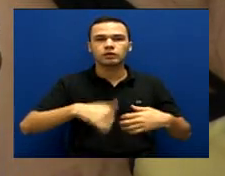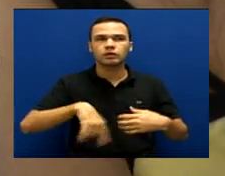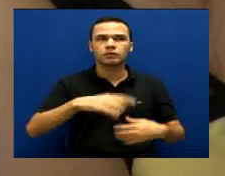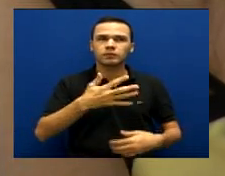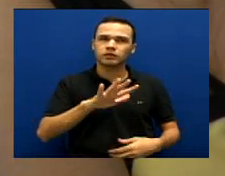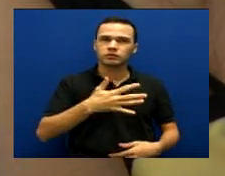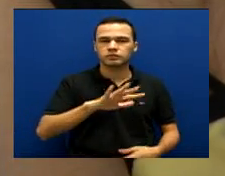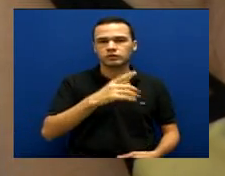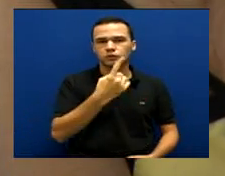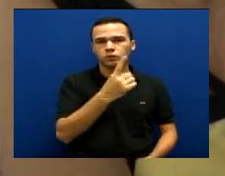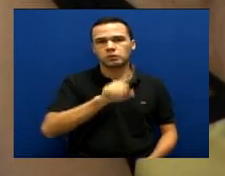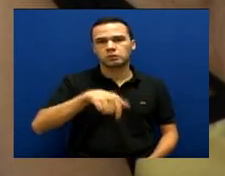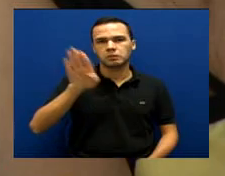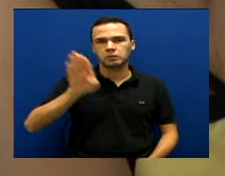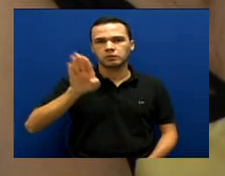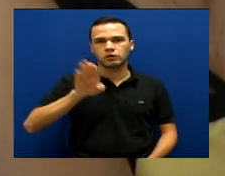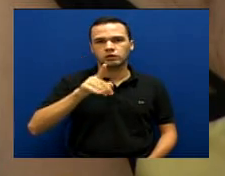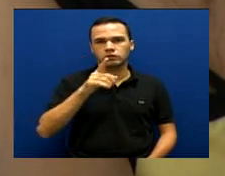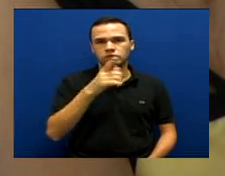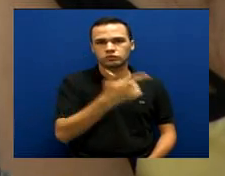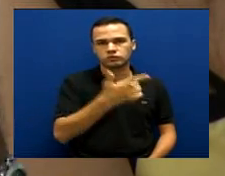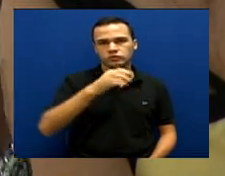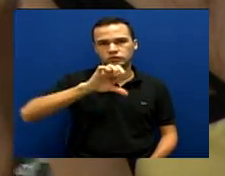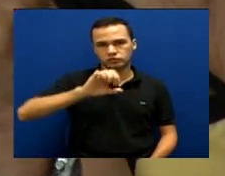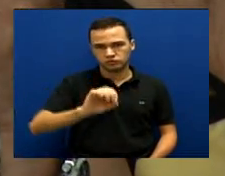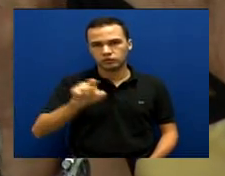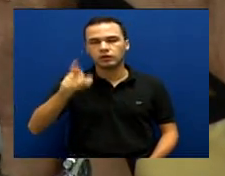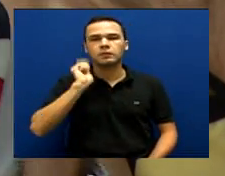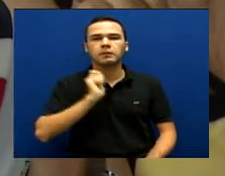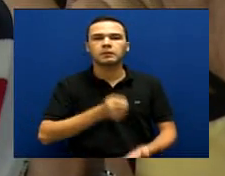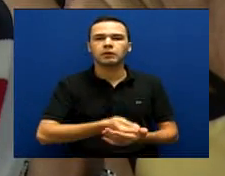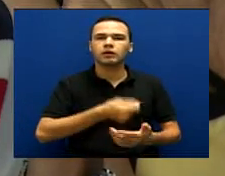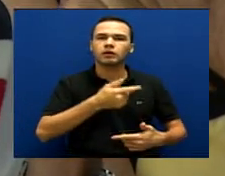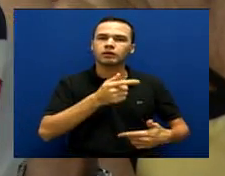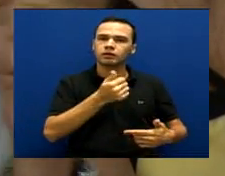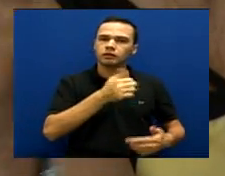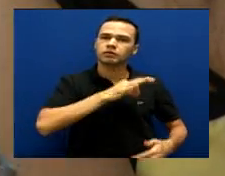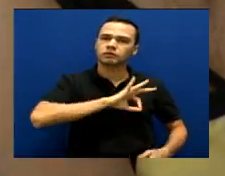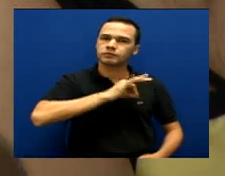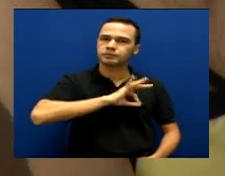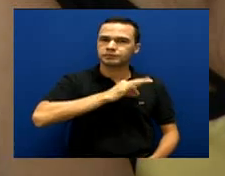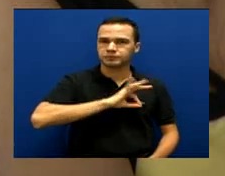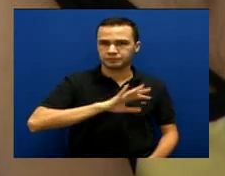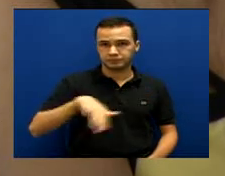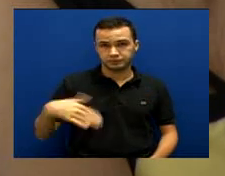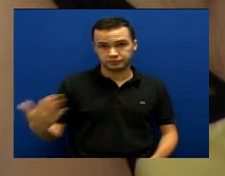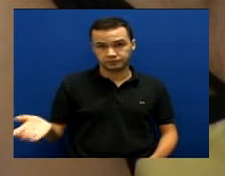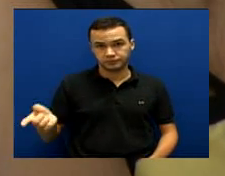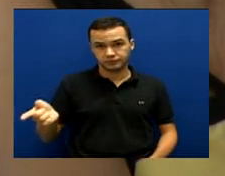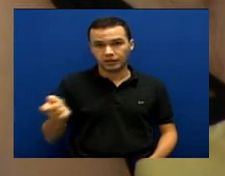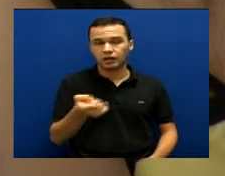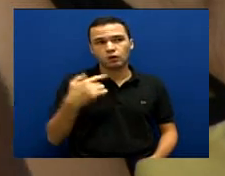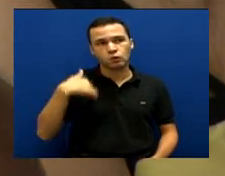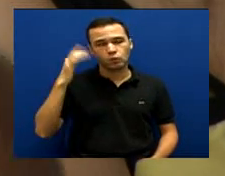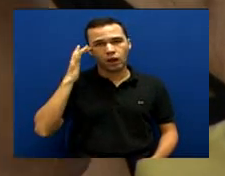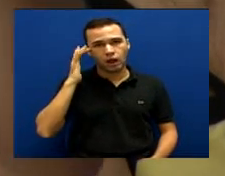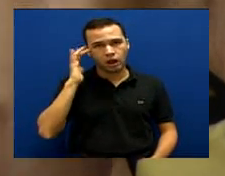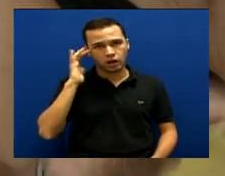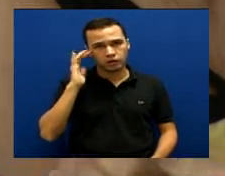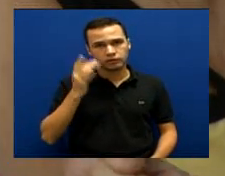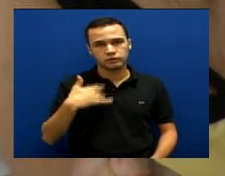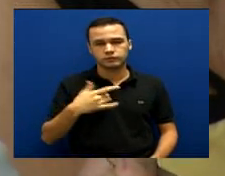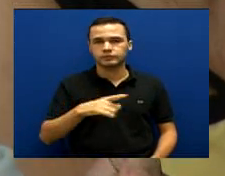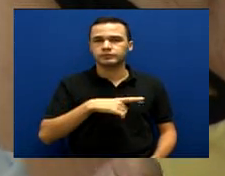bilhão 296 milhões para pagamento de salários e tenho receio de que